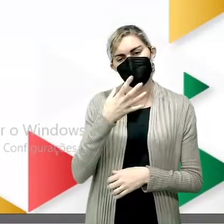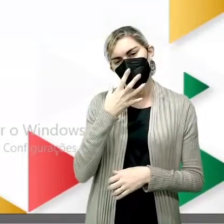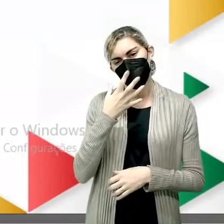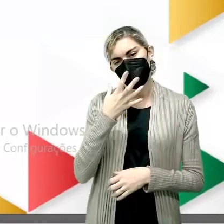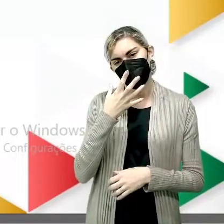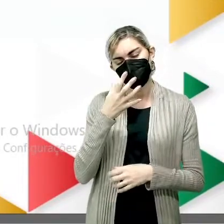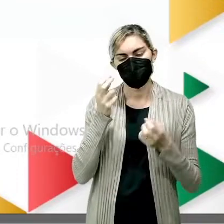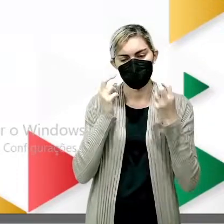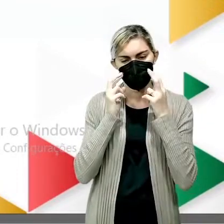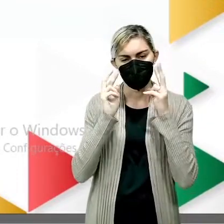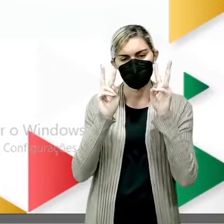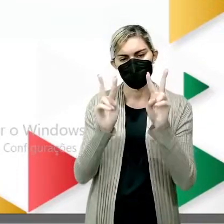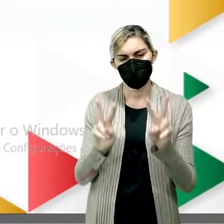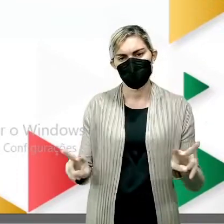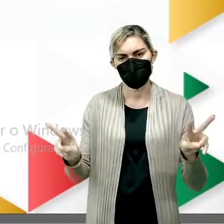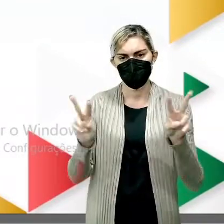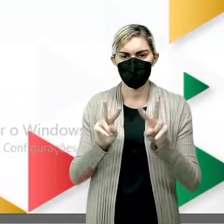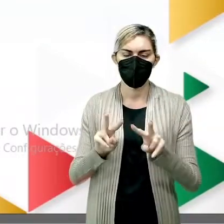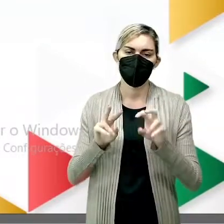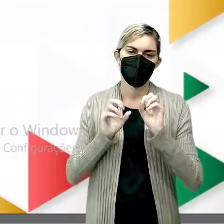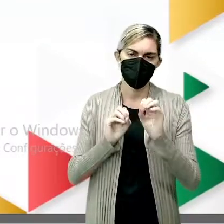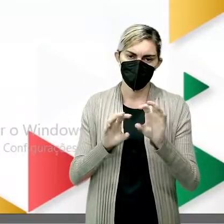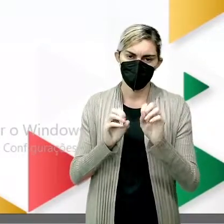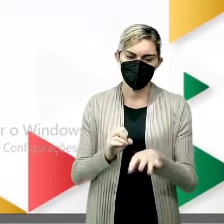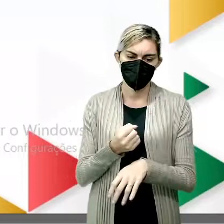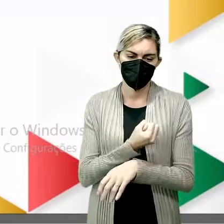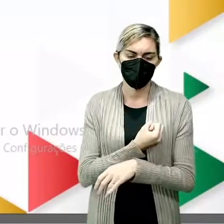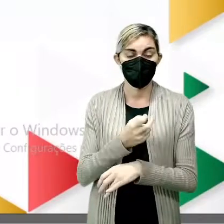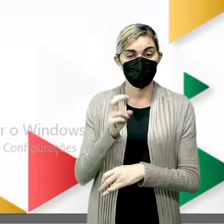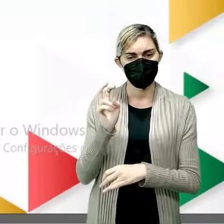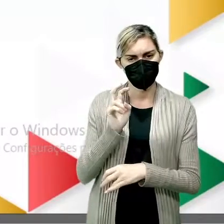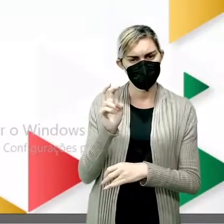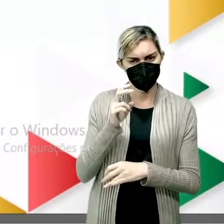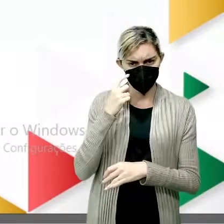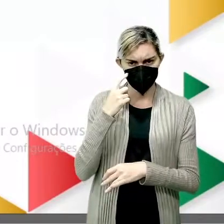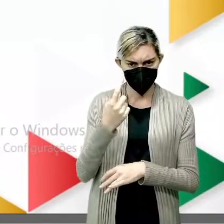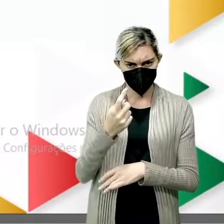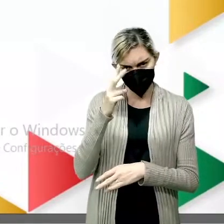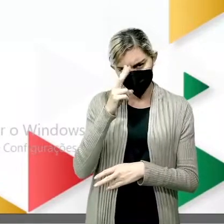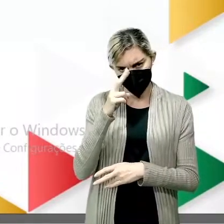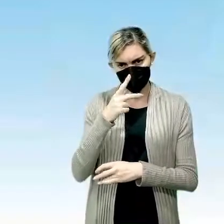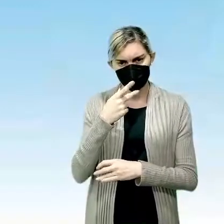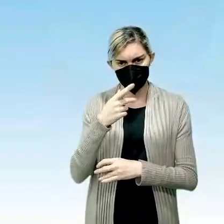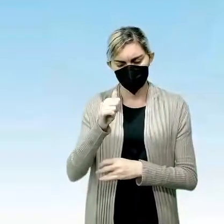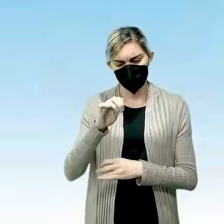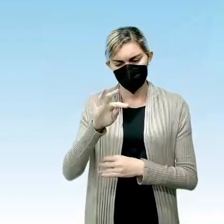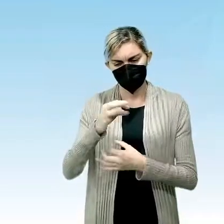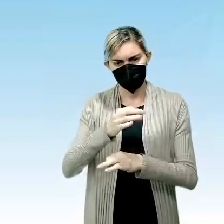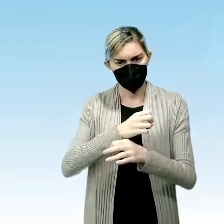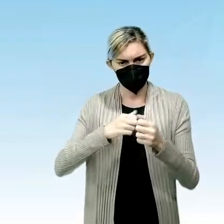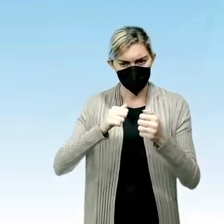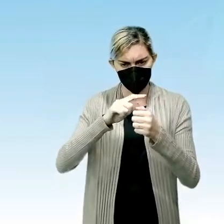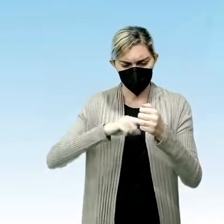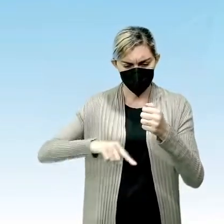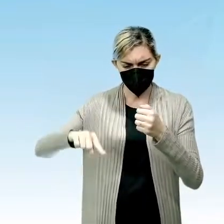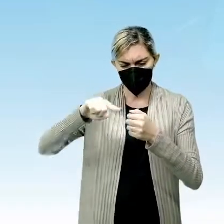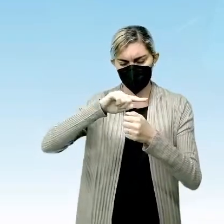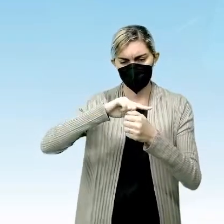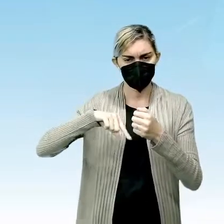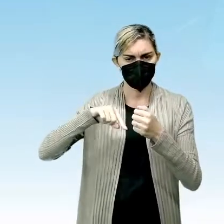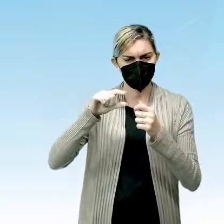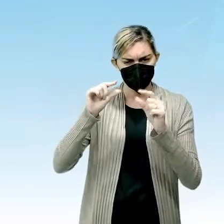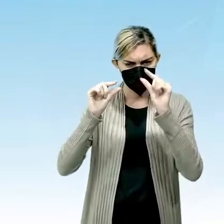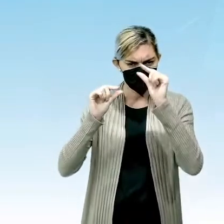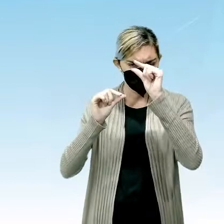e vimos aí na nossa aula de número 5. Lembra quando eu falei do átomo, que o átomo seria a